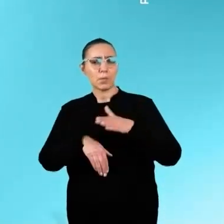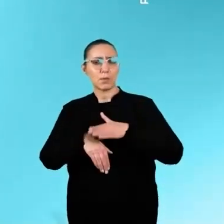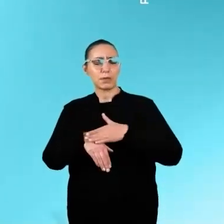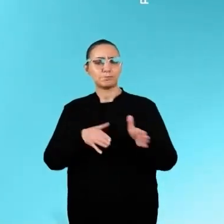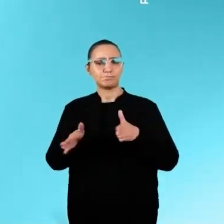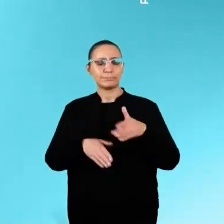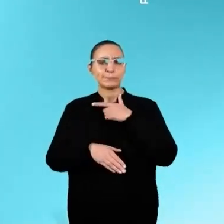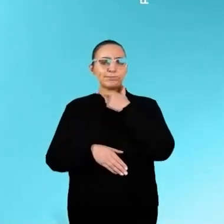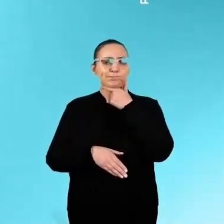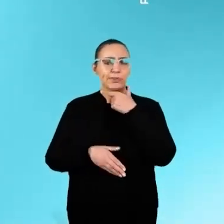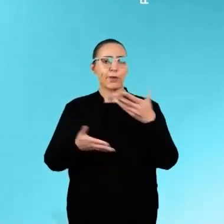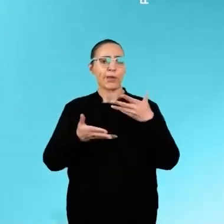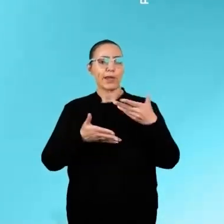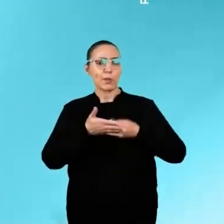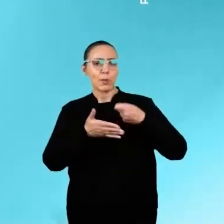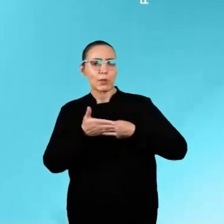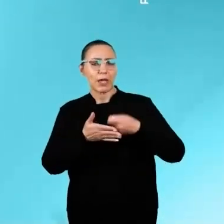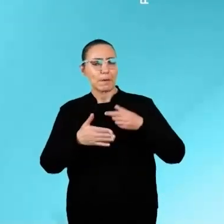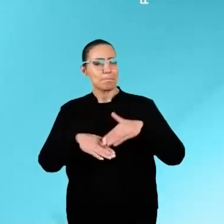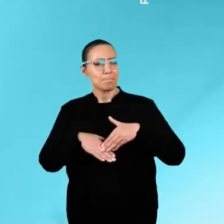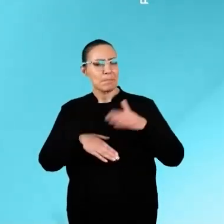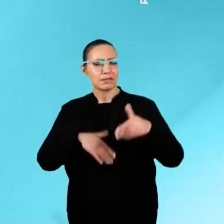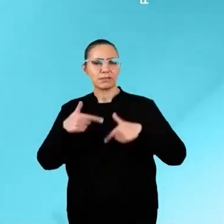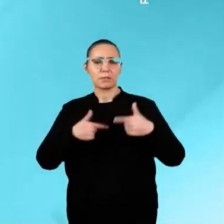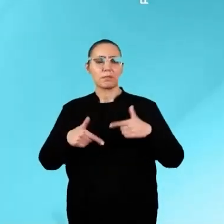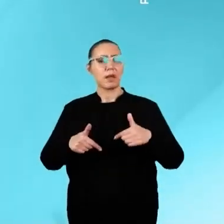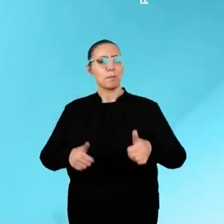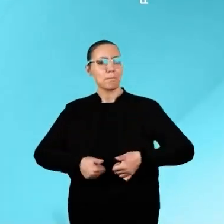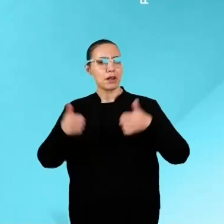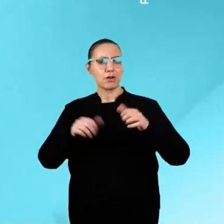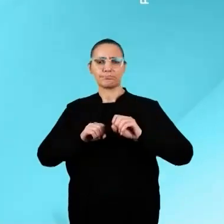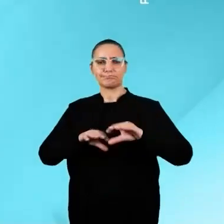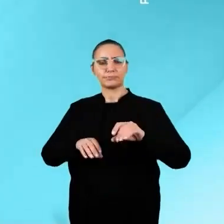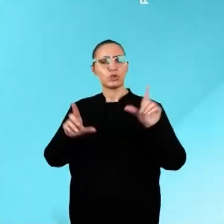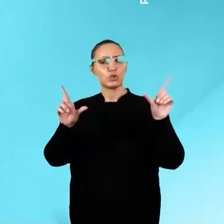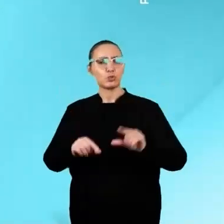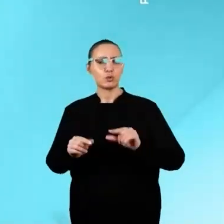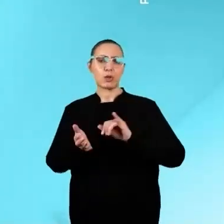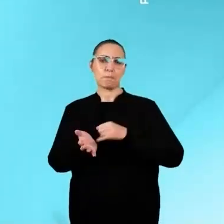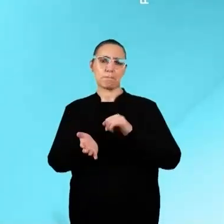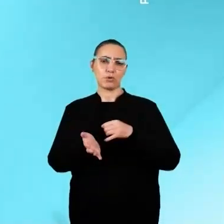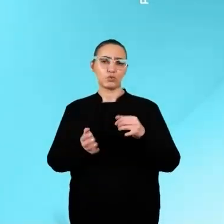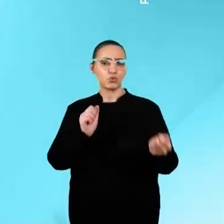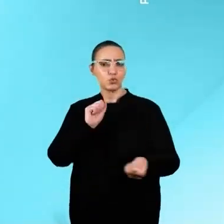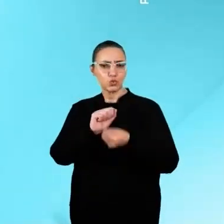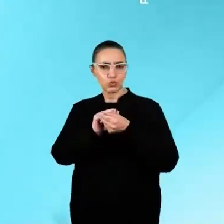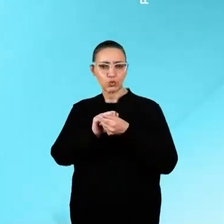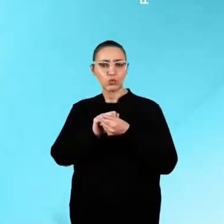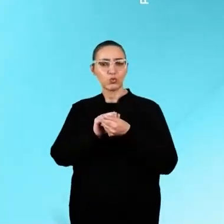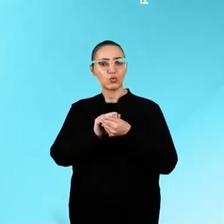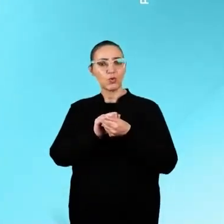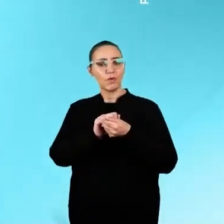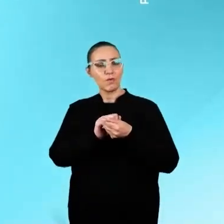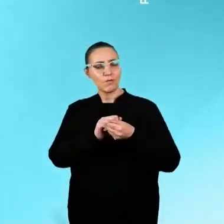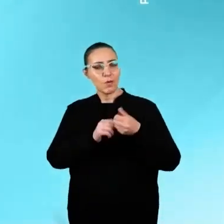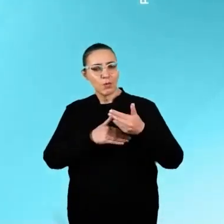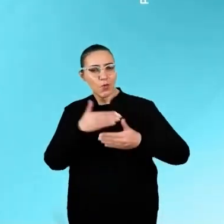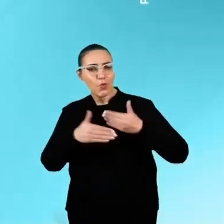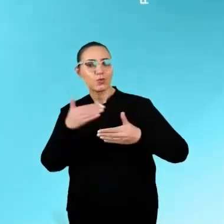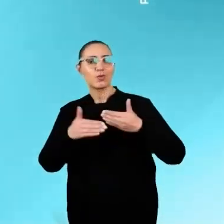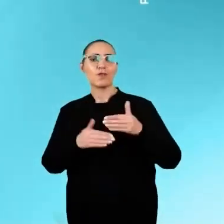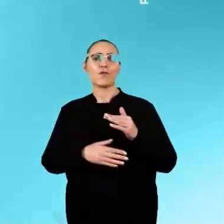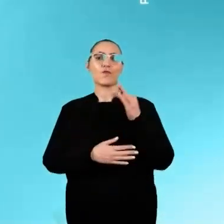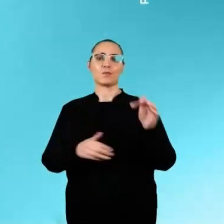por mais empregos, melhorar o nosso ensino e reduzir os impostos que tanto nos castigam. Junto contigo, vamos pavimentar